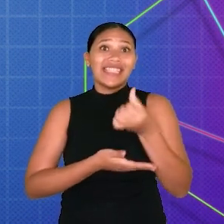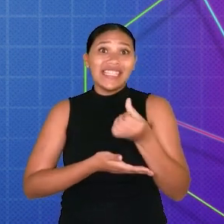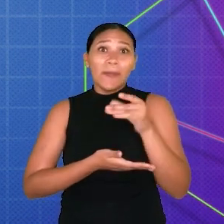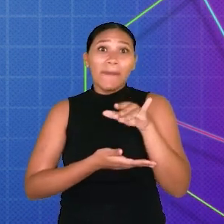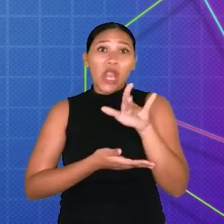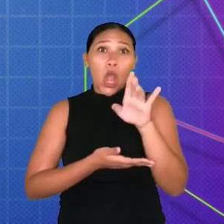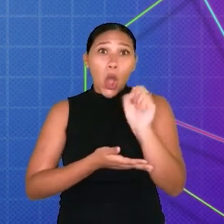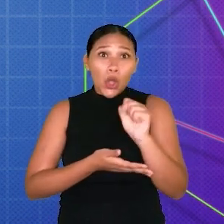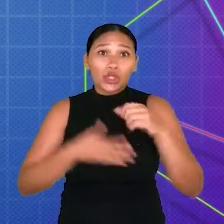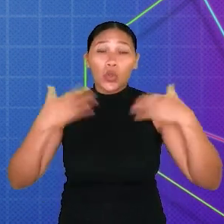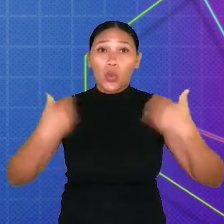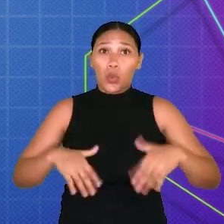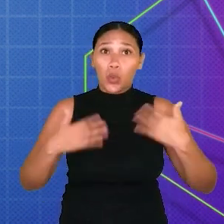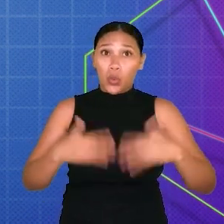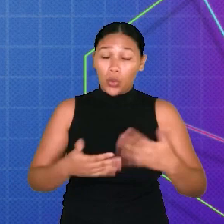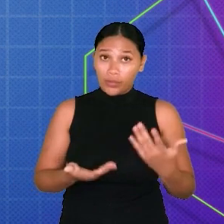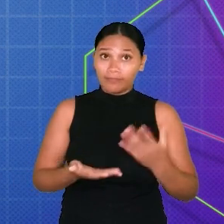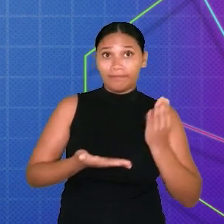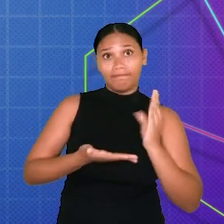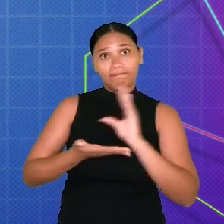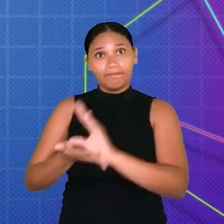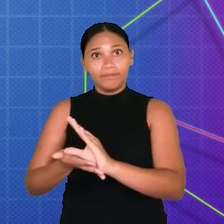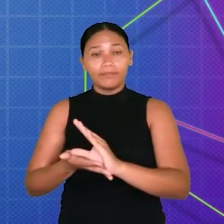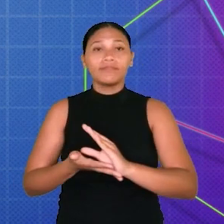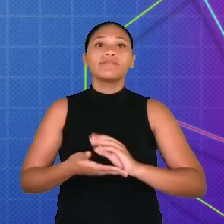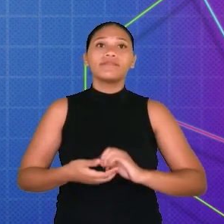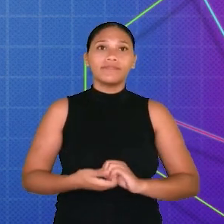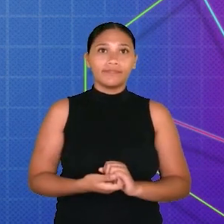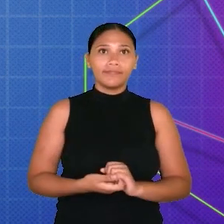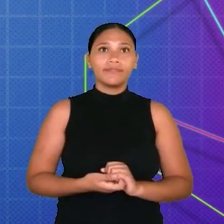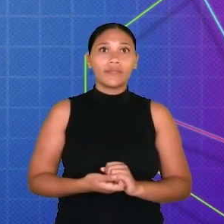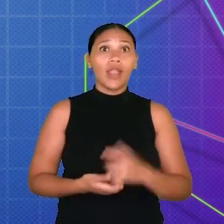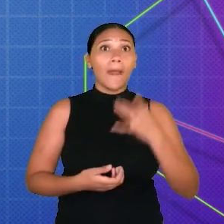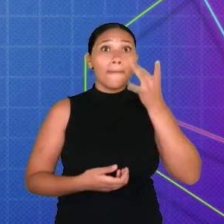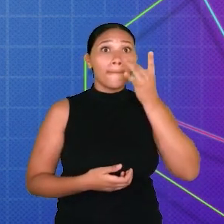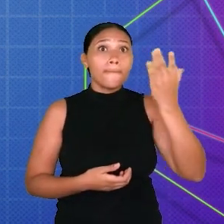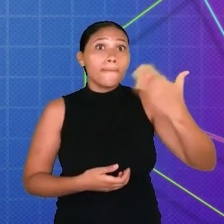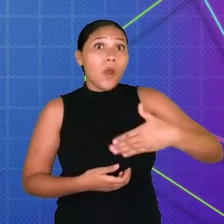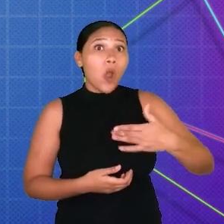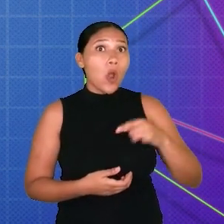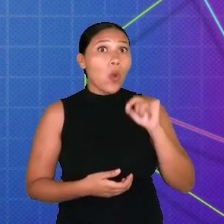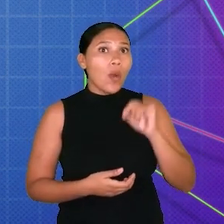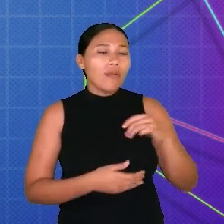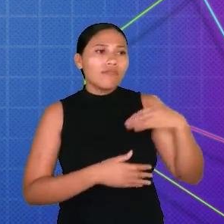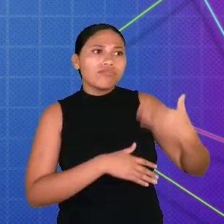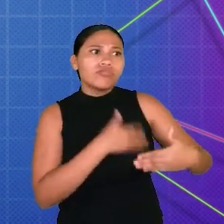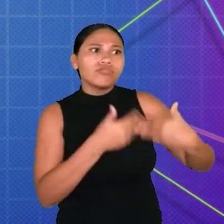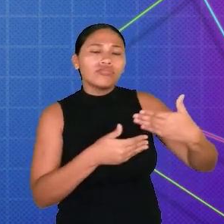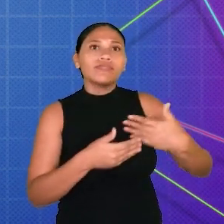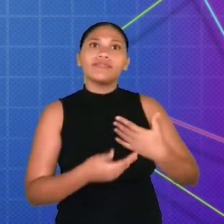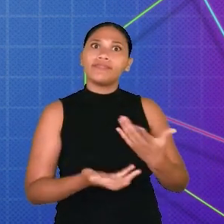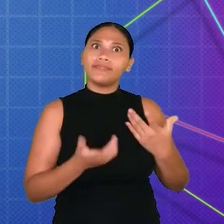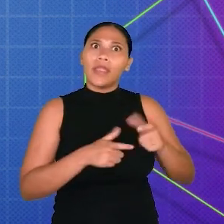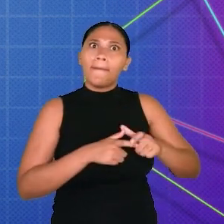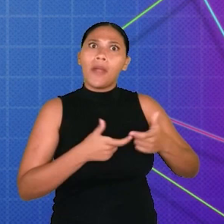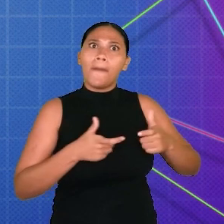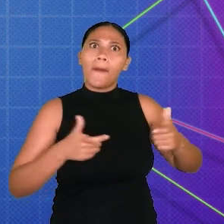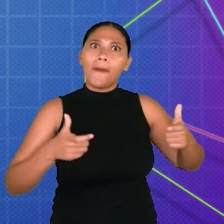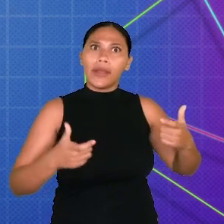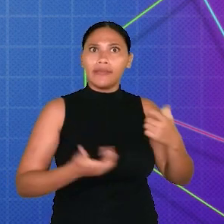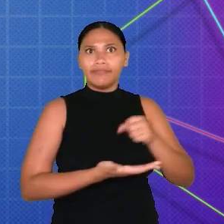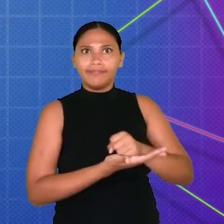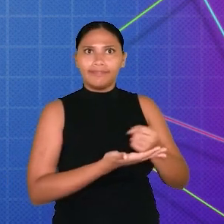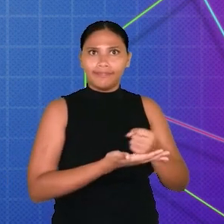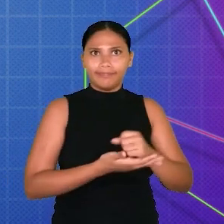milhões em projetos relacionados a videogames, apenas no Kickstarter, provando cada vez mais a demanda crescente do mercado